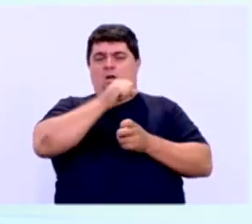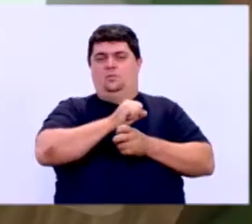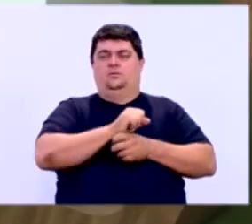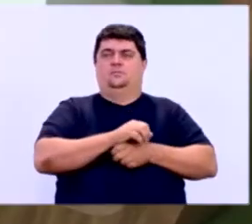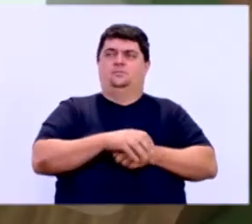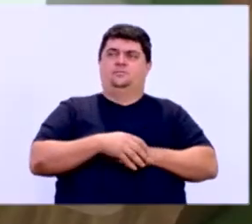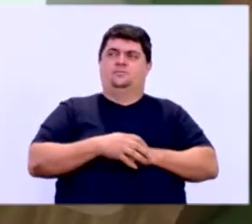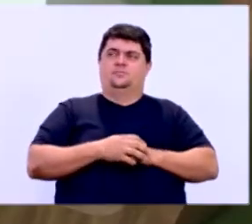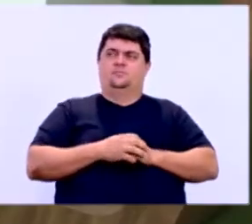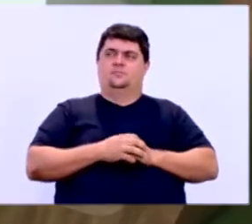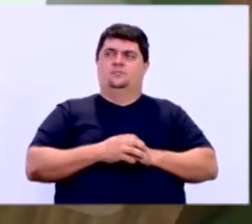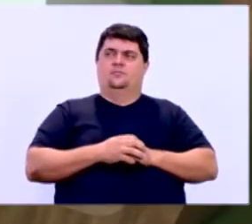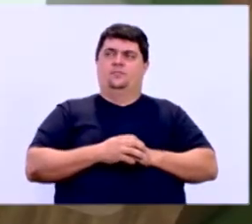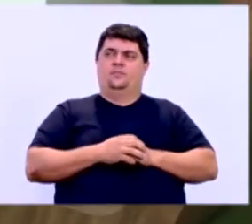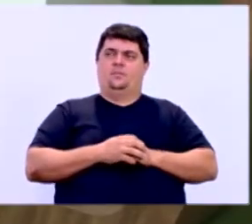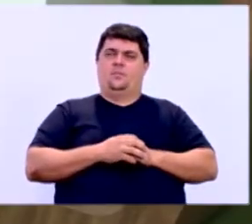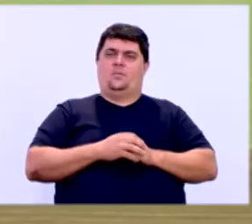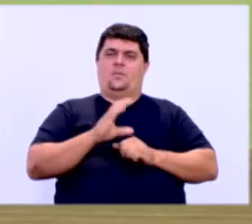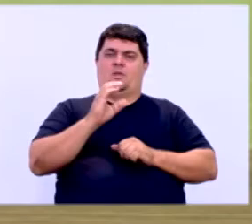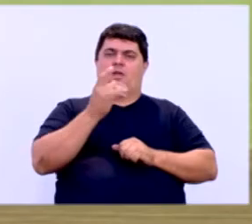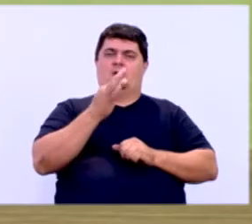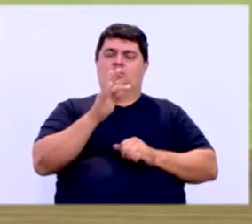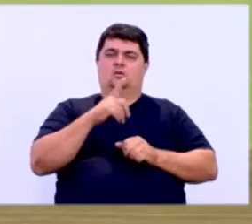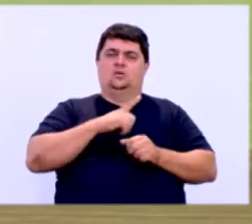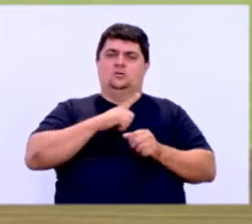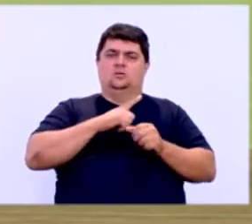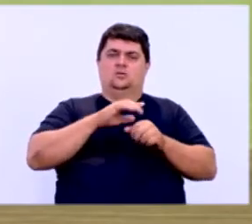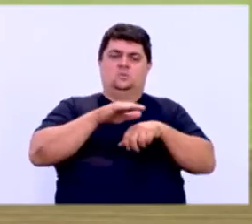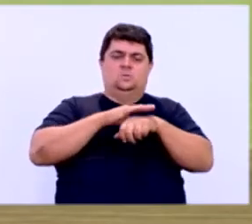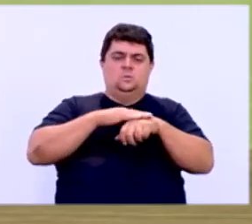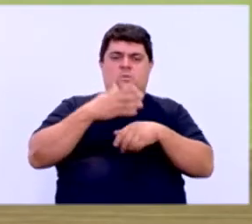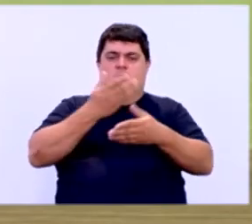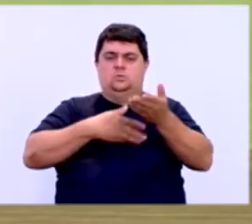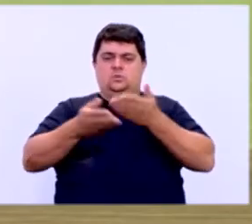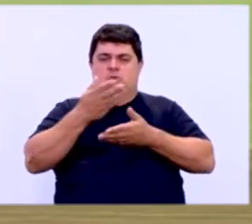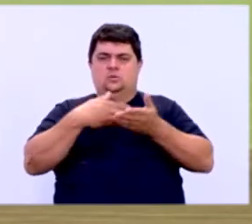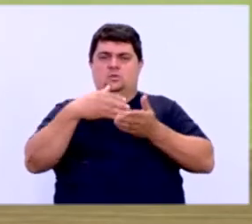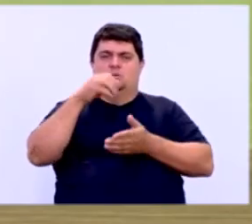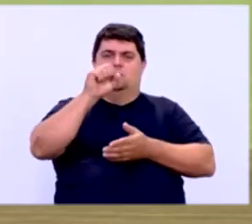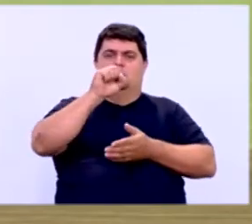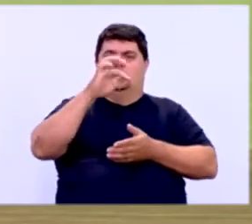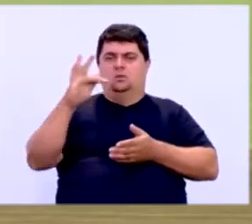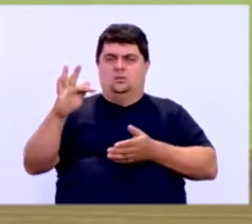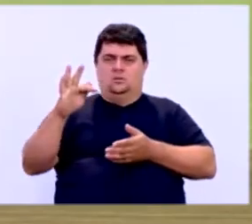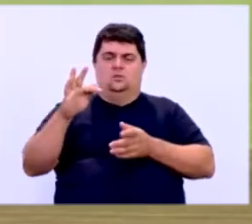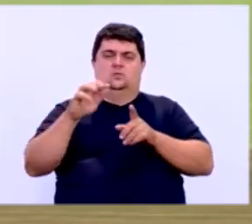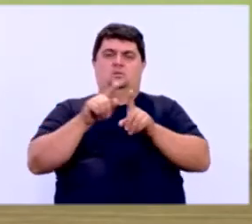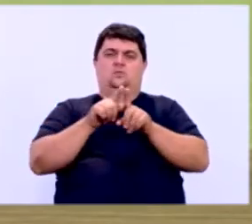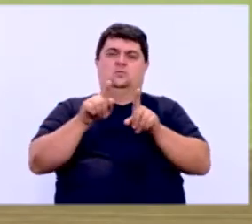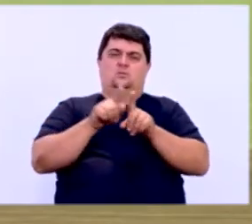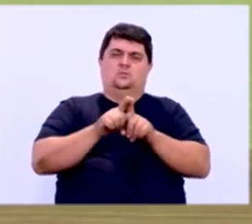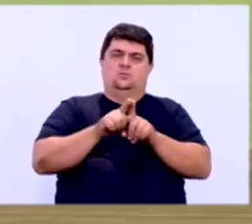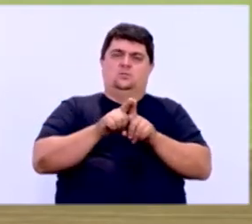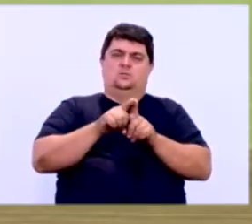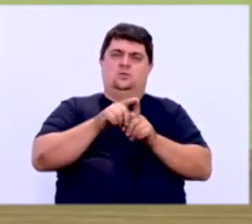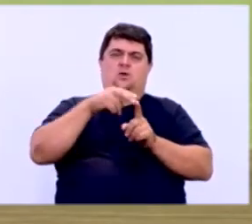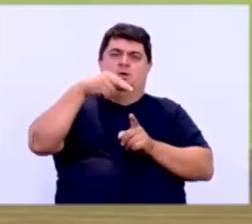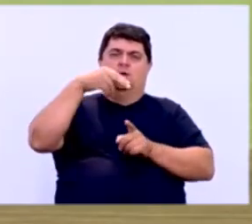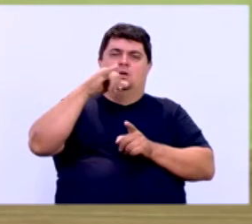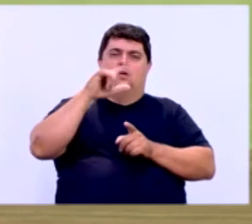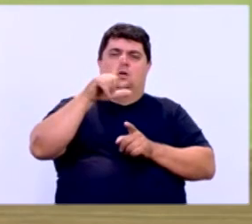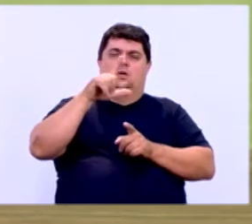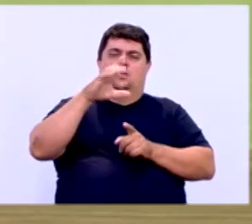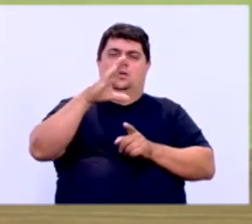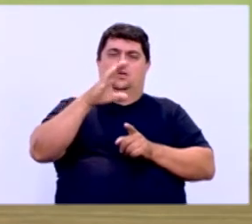Igor? Exatamente, o pessoal aqui no chat está interagindo bastante, aqui o pessoal de São Francisco do Guaporé, a Nilce, né,